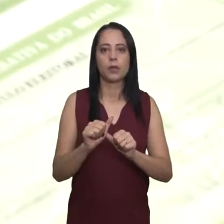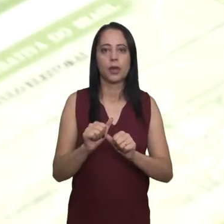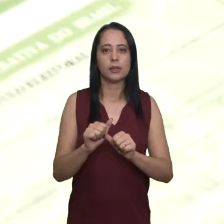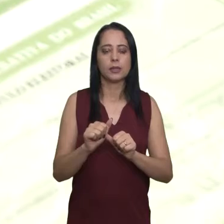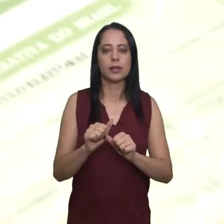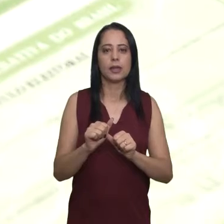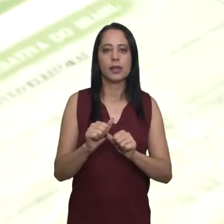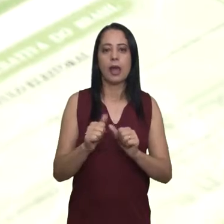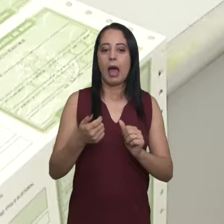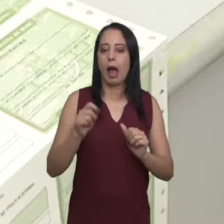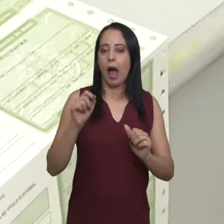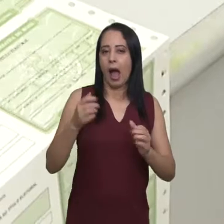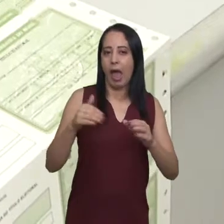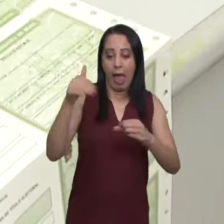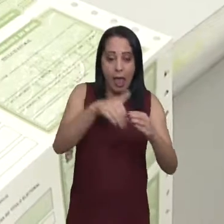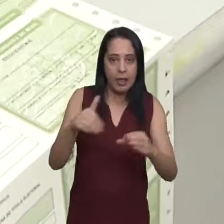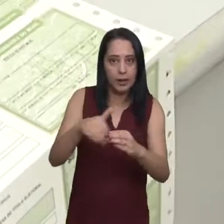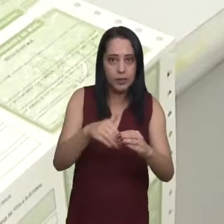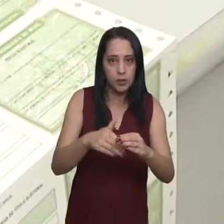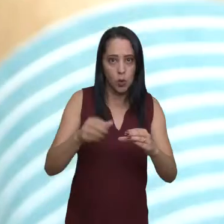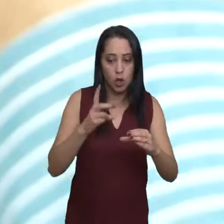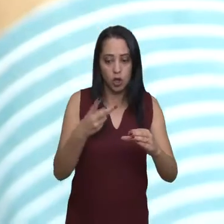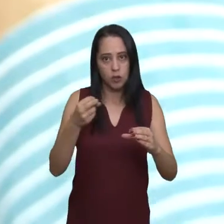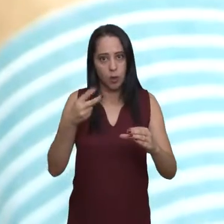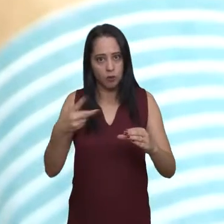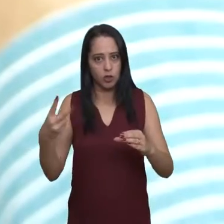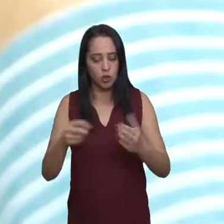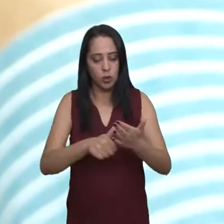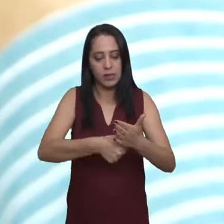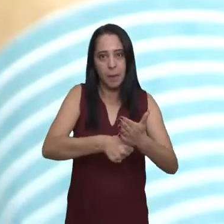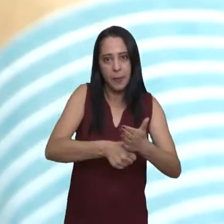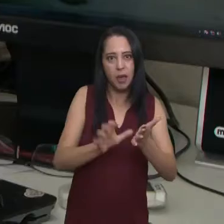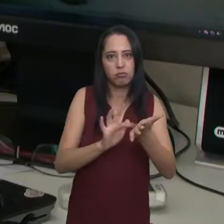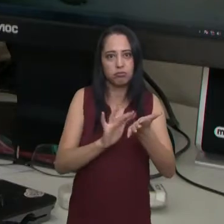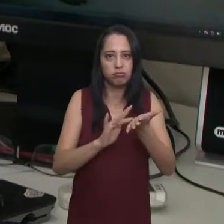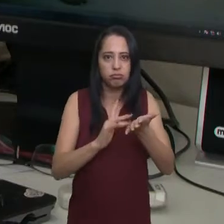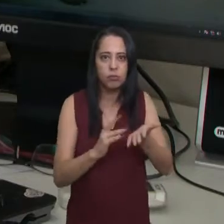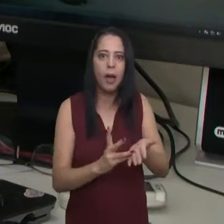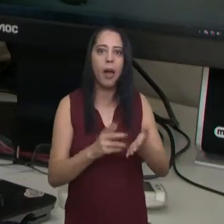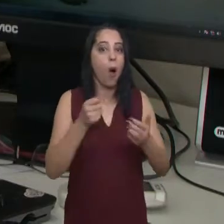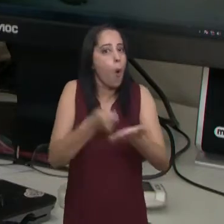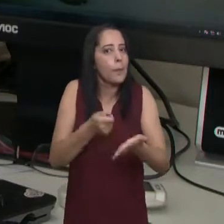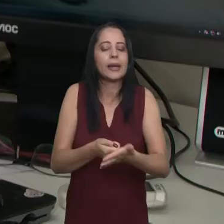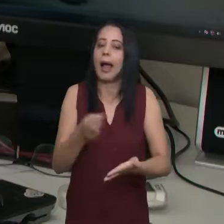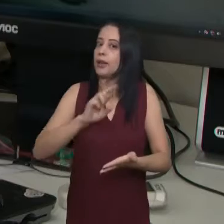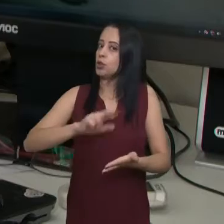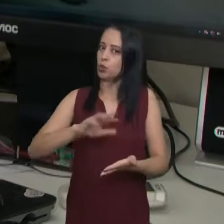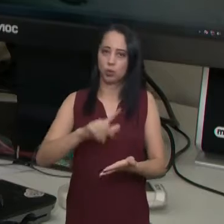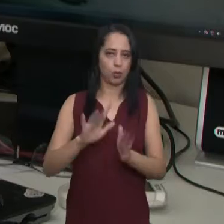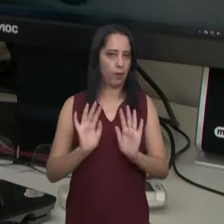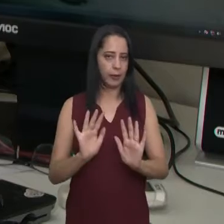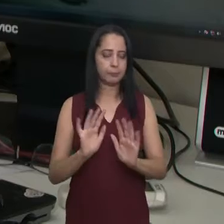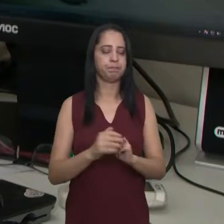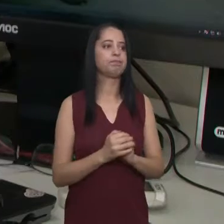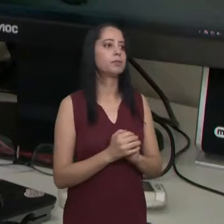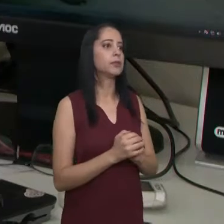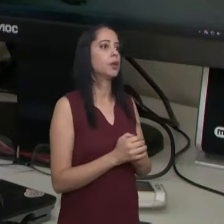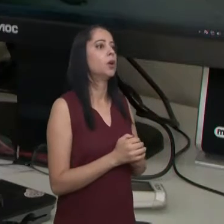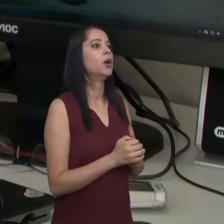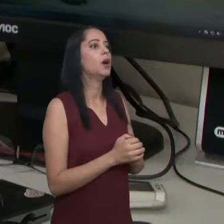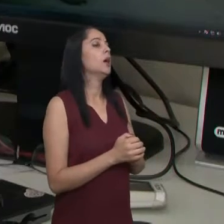ainda não é obrigatório para essas eleições é o cadastro biométrico. A biometria não vai ser utilizada nas eleições